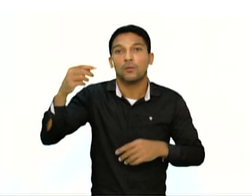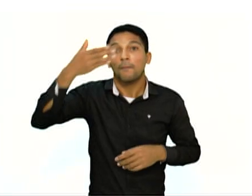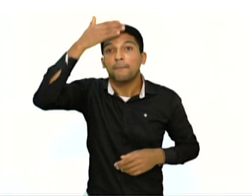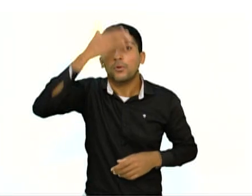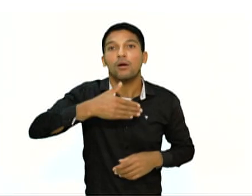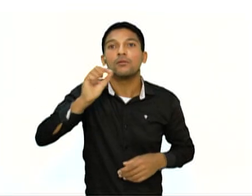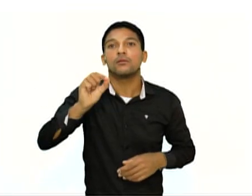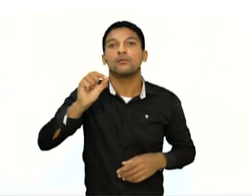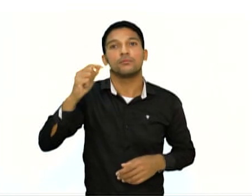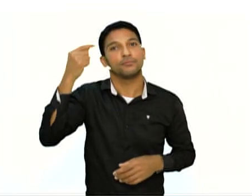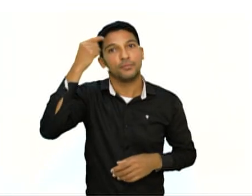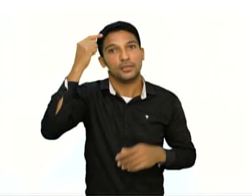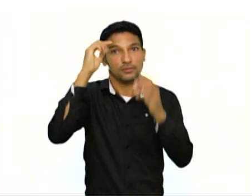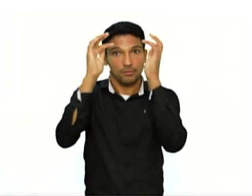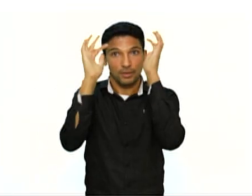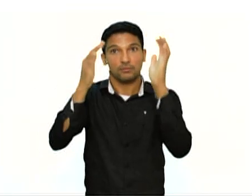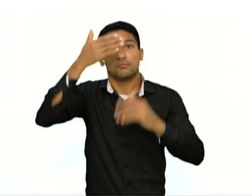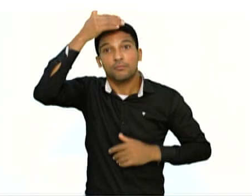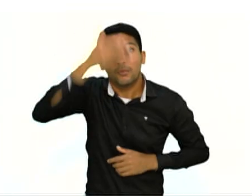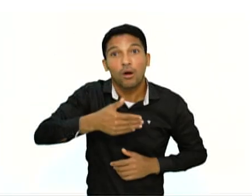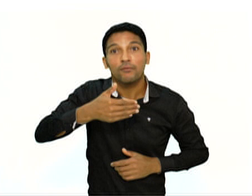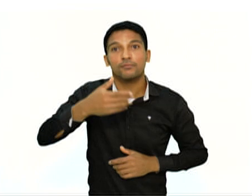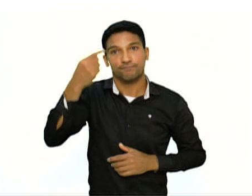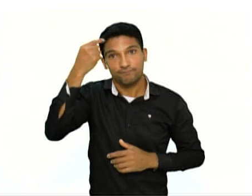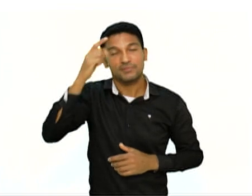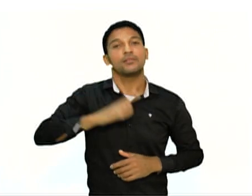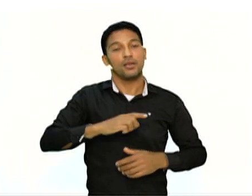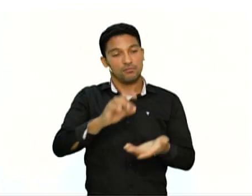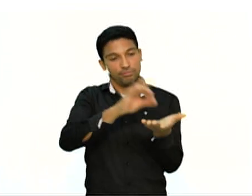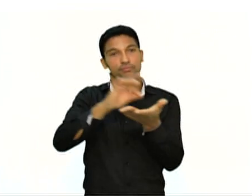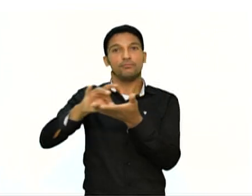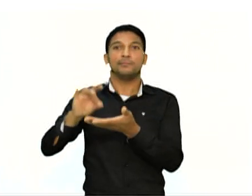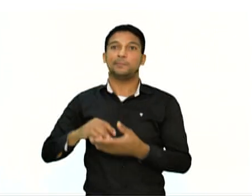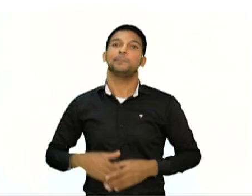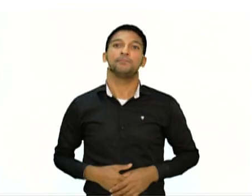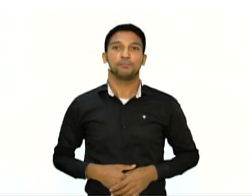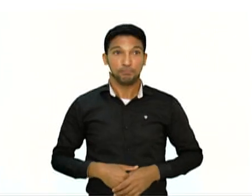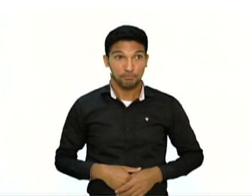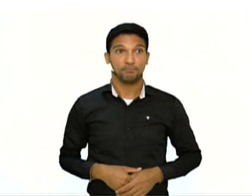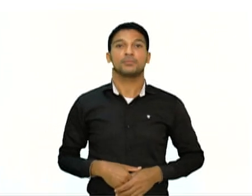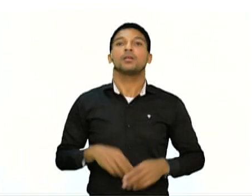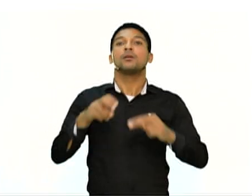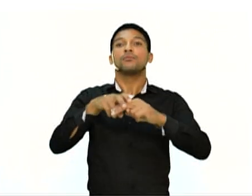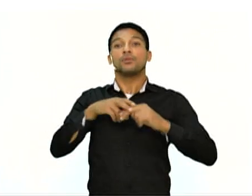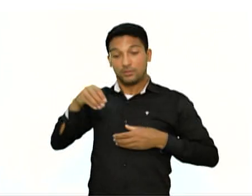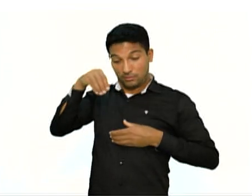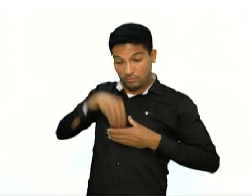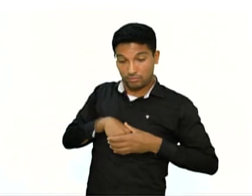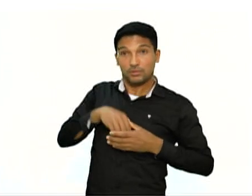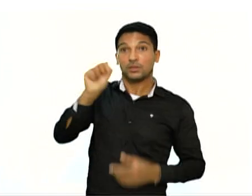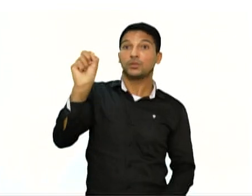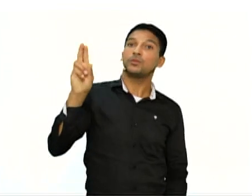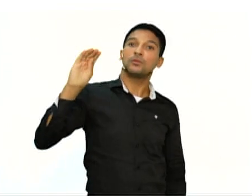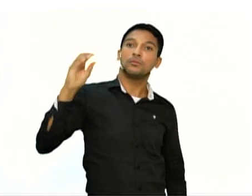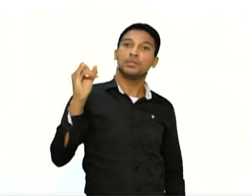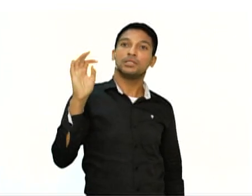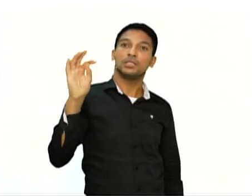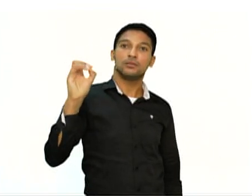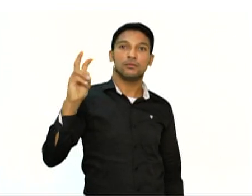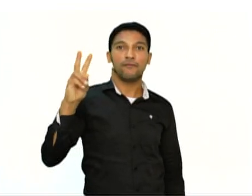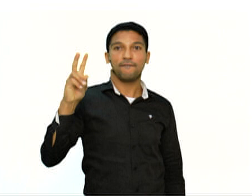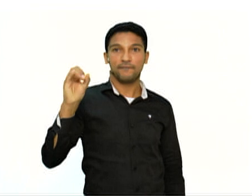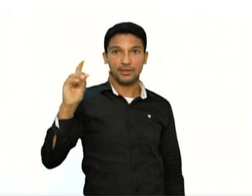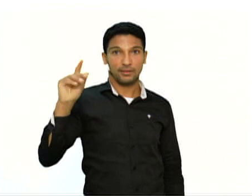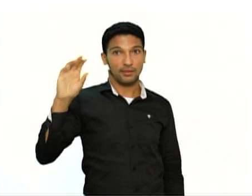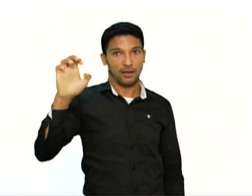nossa subjetividade, ela não tem clareza quando ela diz sobre alguma coisa. E quando se trata de